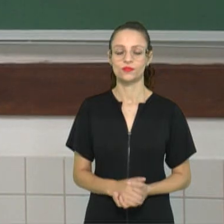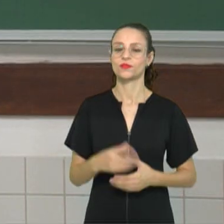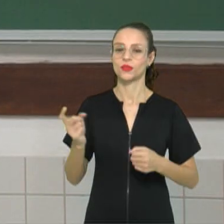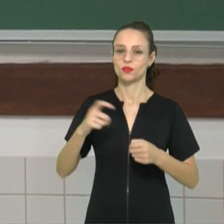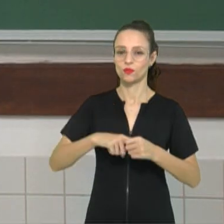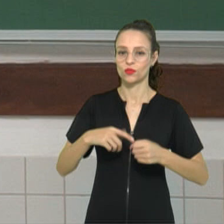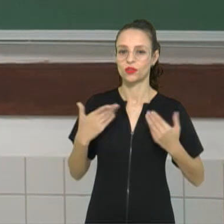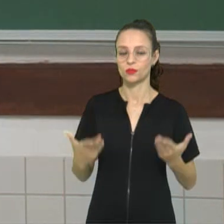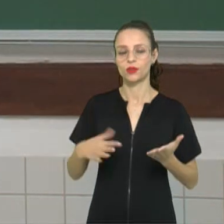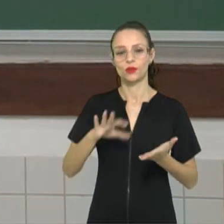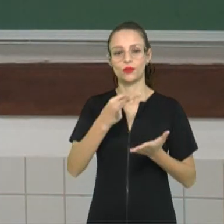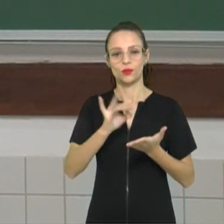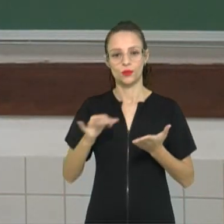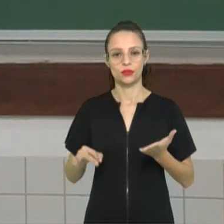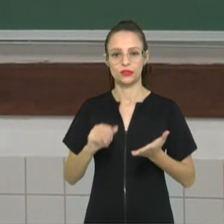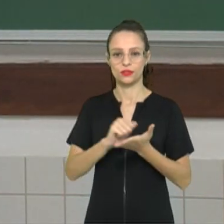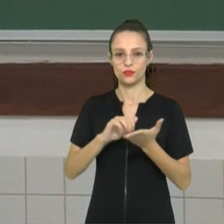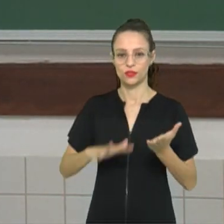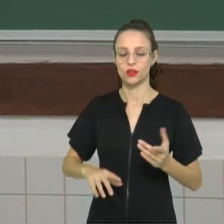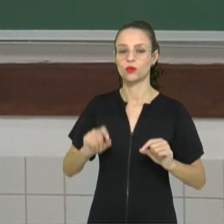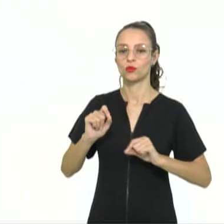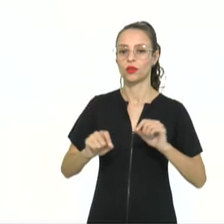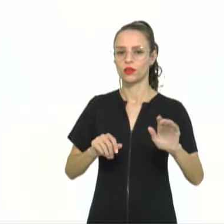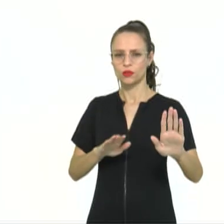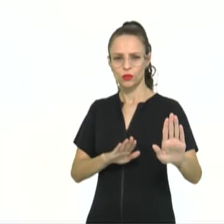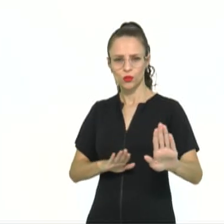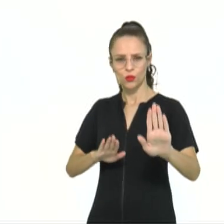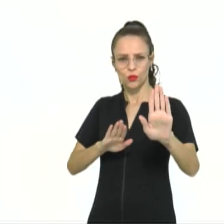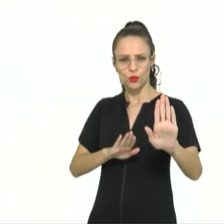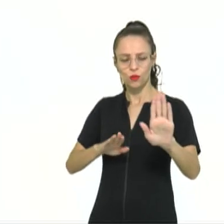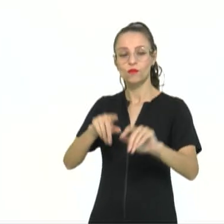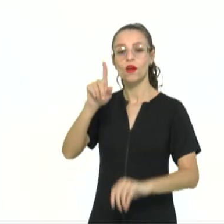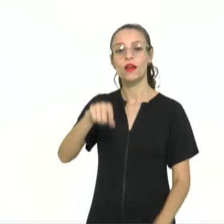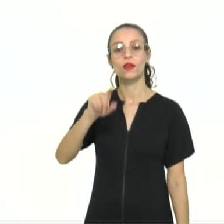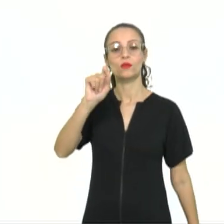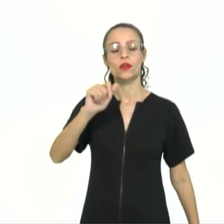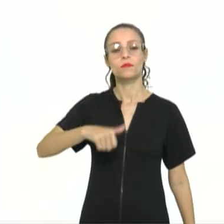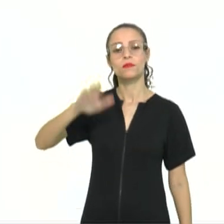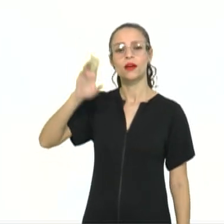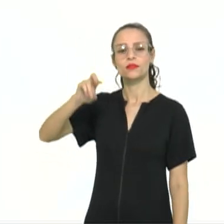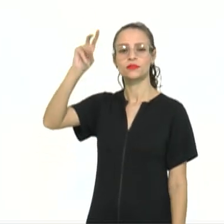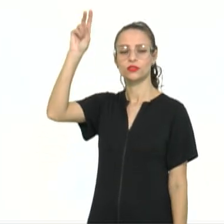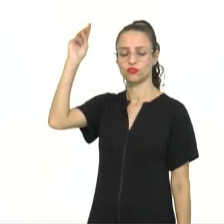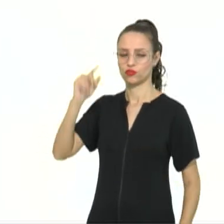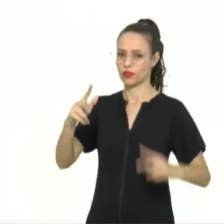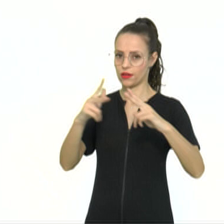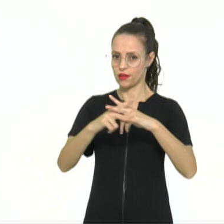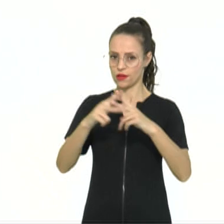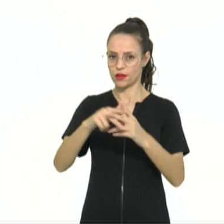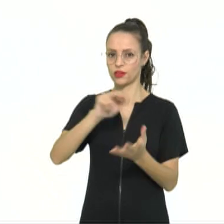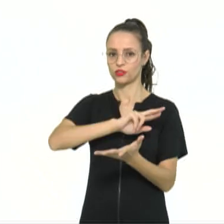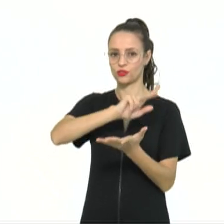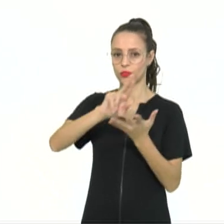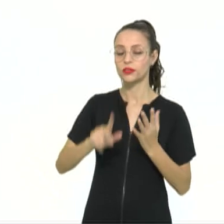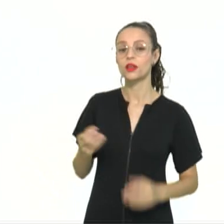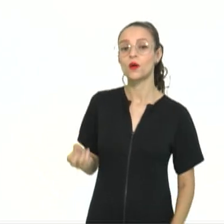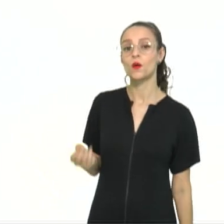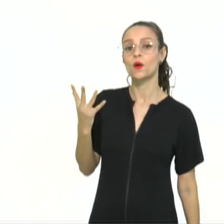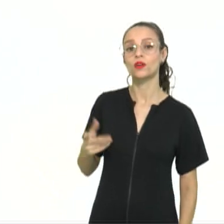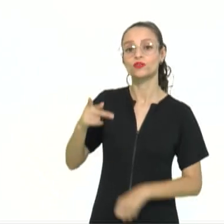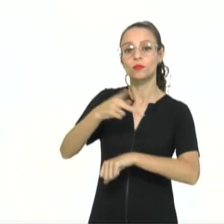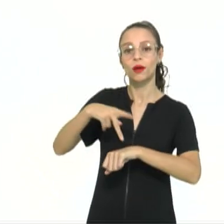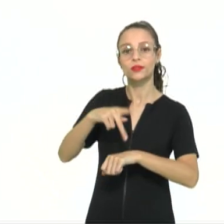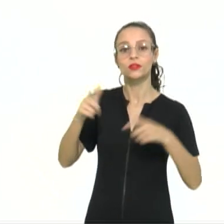voltamos então, galera, com a correção do exercício, que era o Kung Fu, é a mais antiga das artes marciais e teve origem